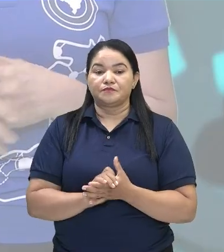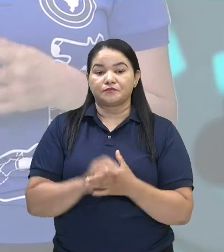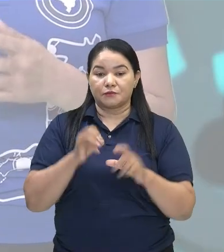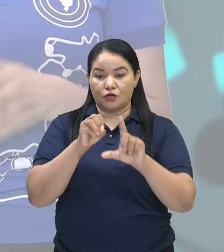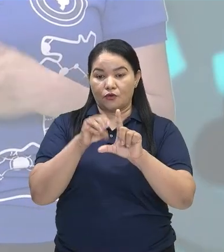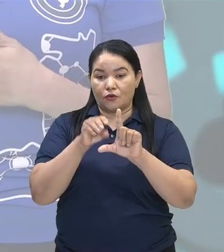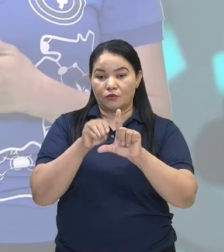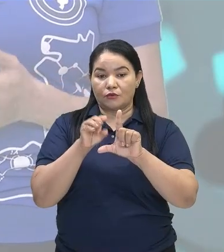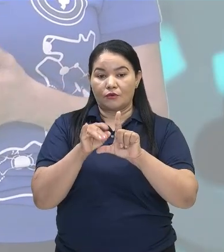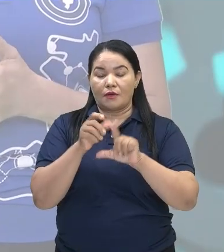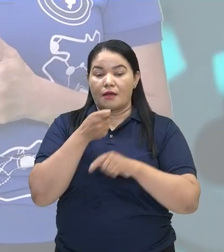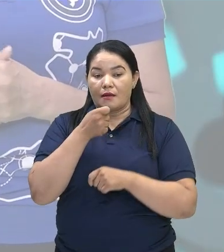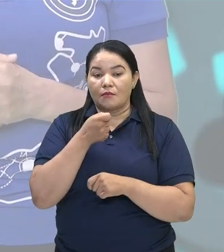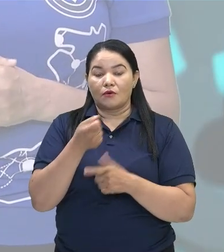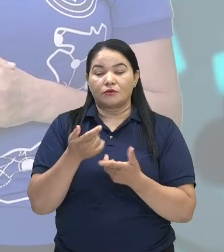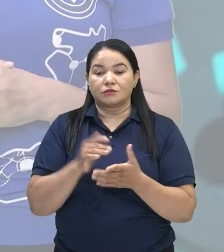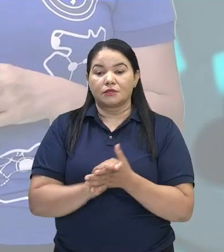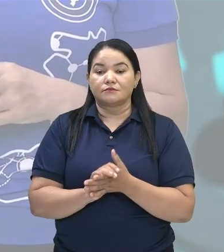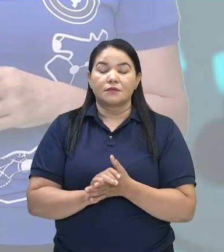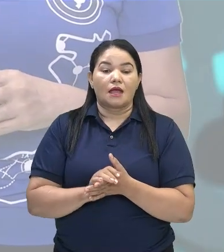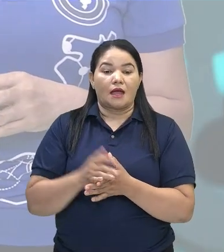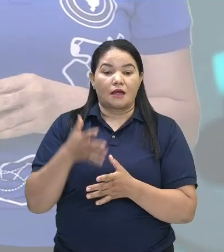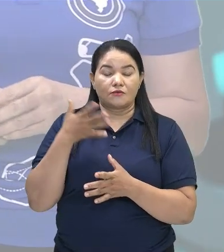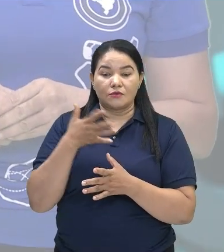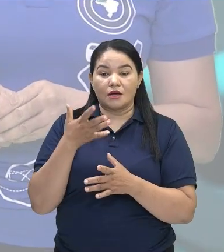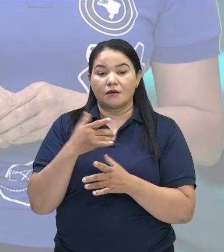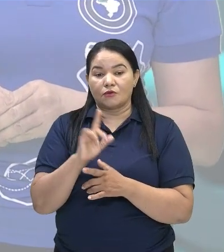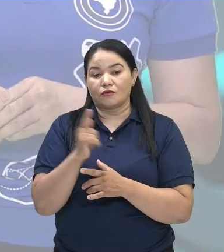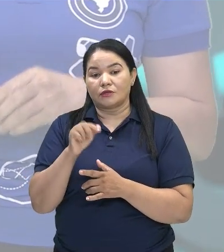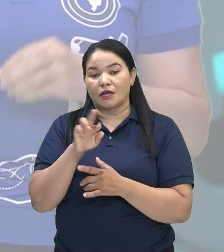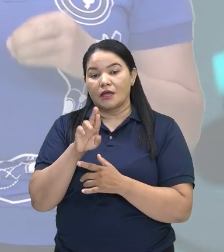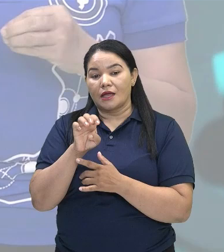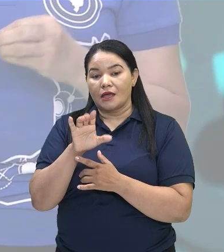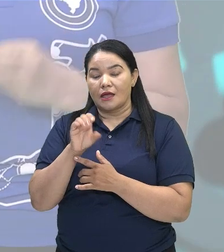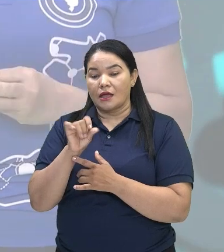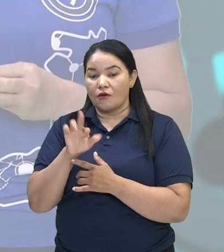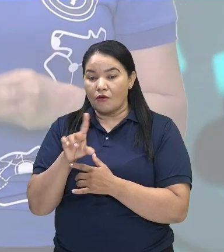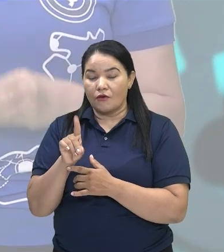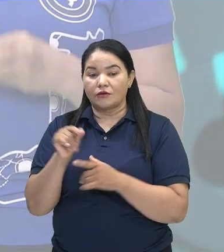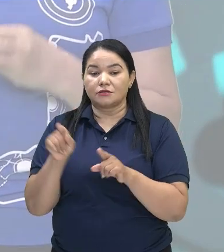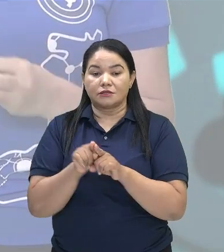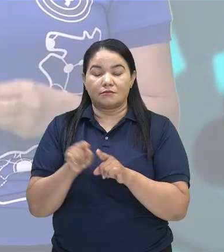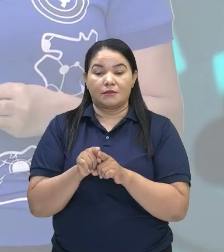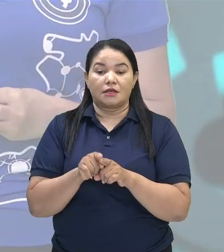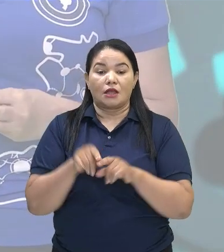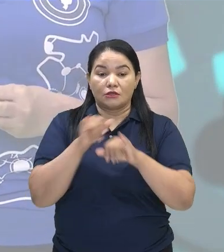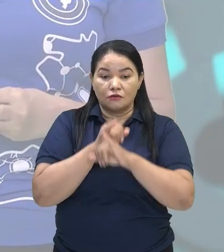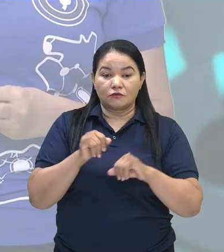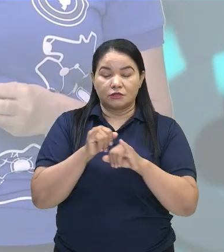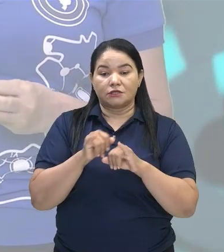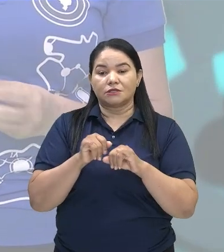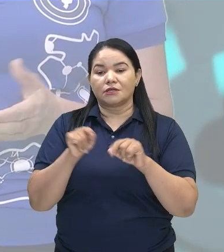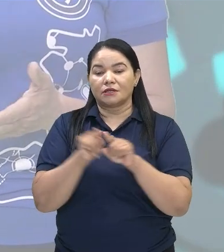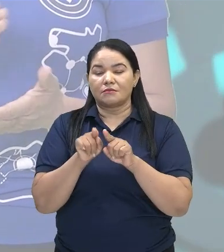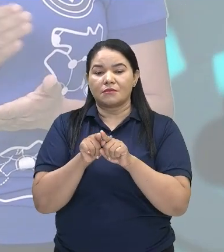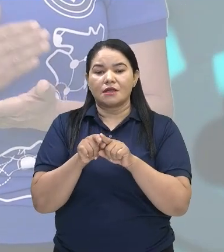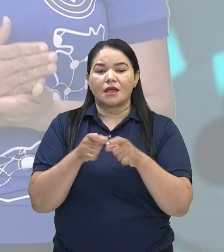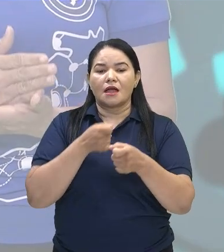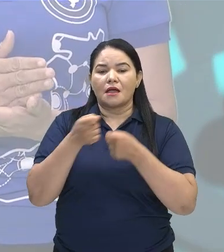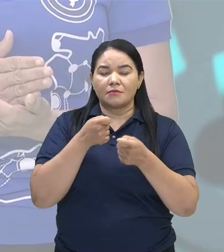Repórter, do Câmara Record. A notícia e reportagem, qual é a diferença,